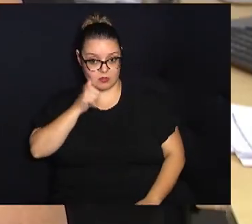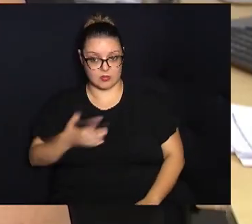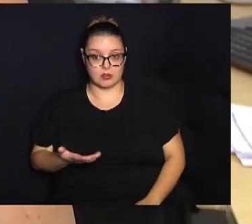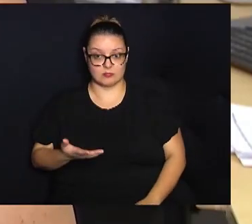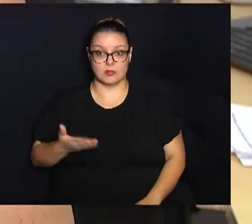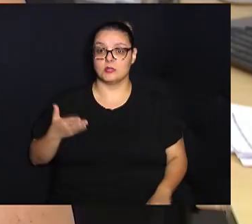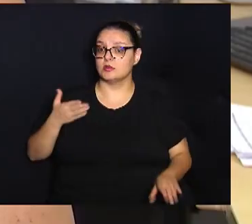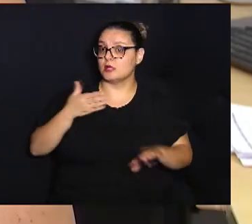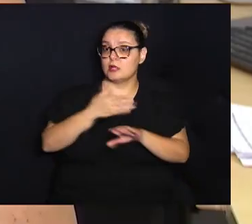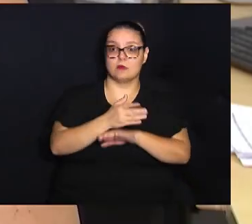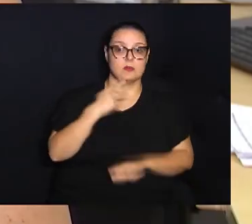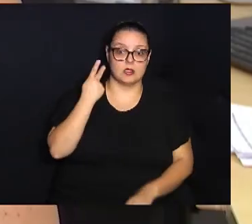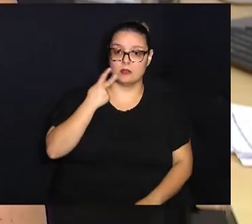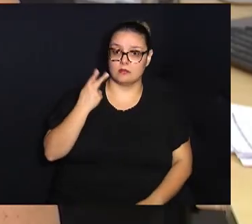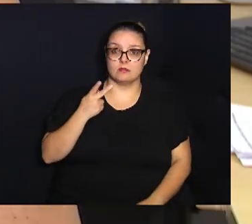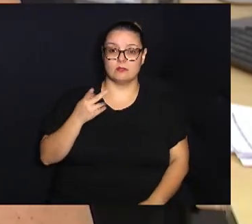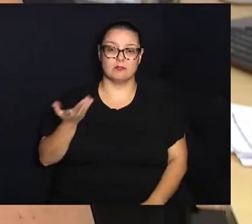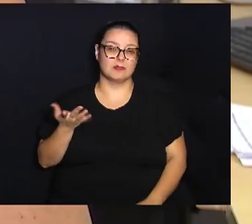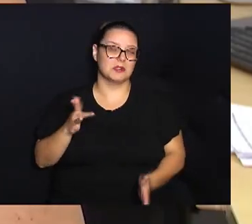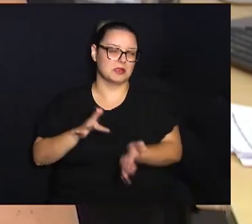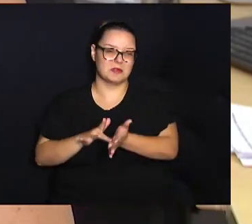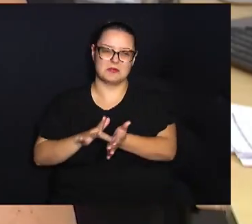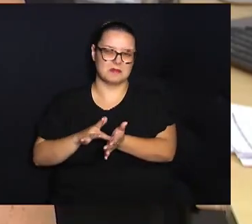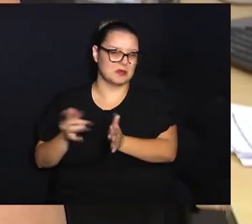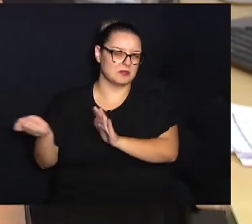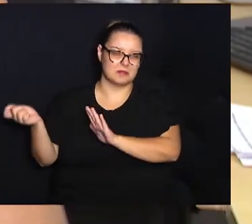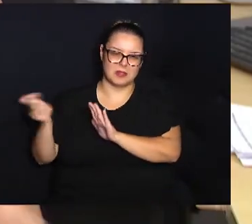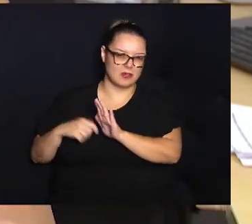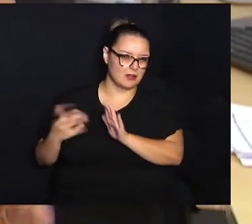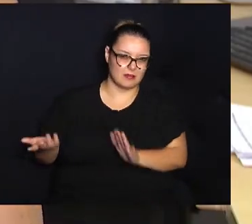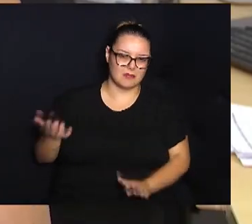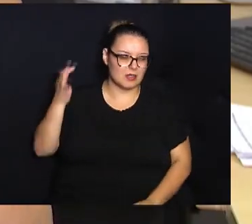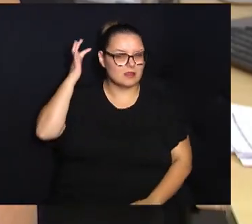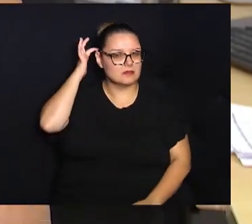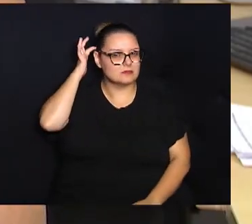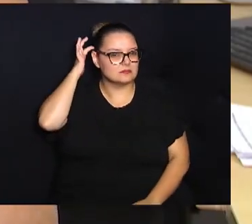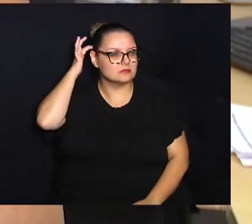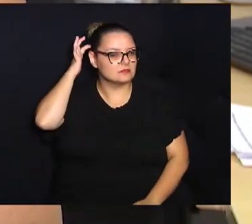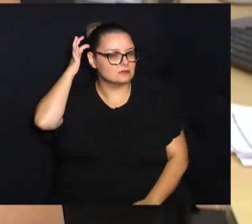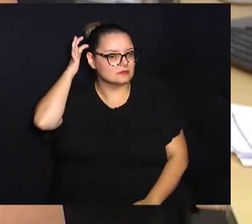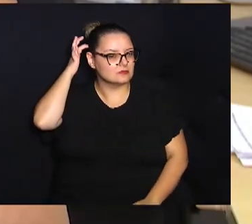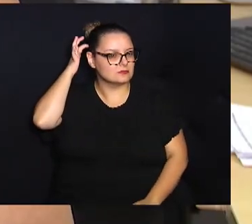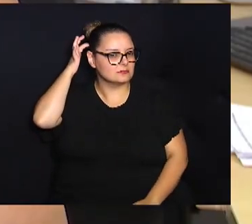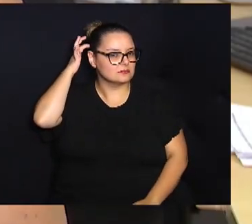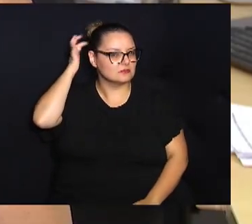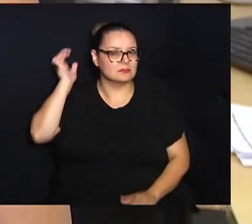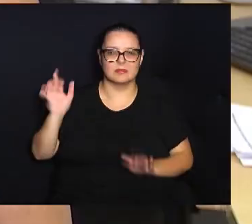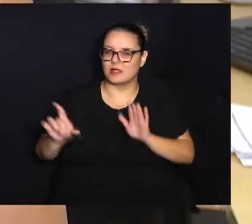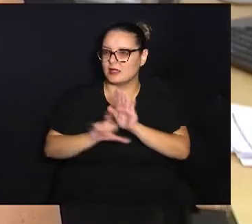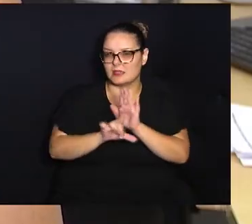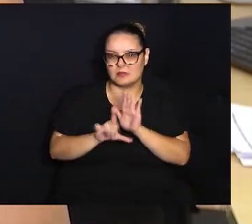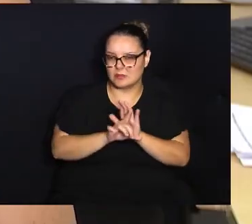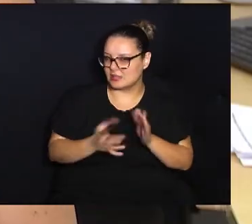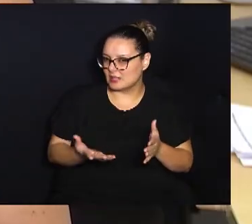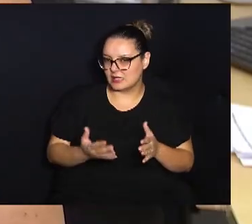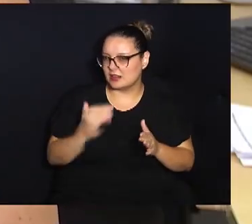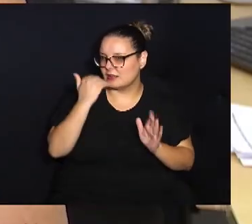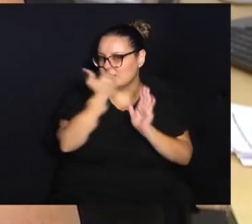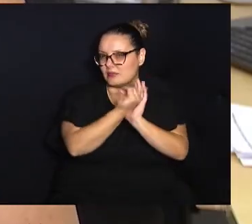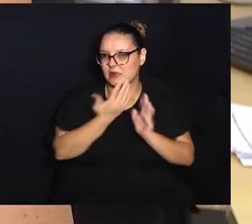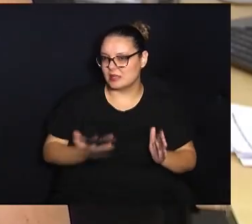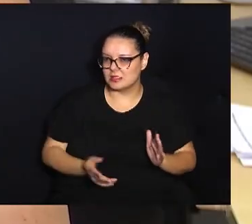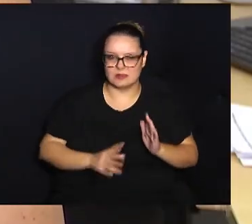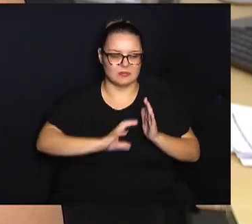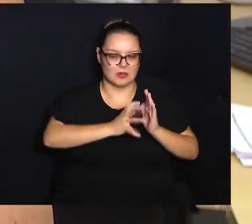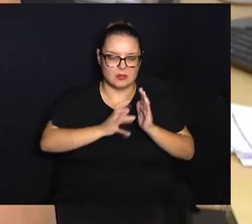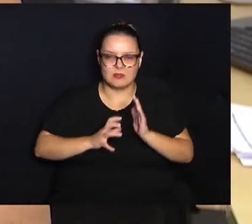entram na política mais para fins de registro mesmo, para pontuação no caso dos partidos. Mas elas não entram mesmo com